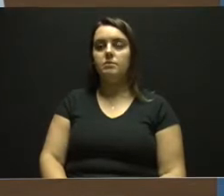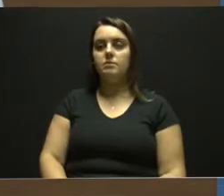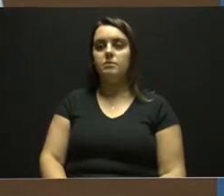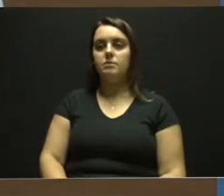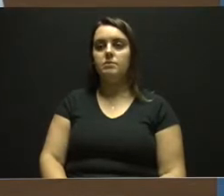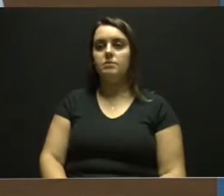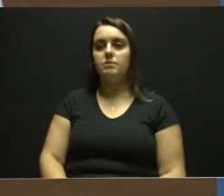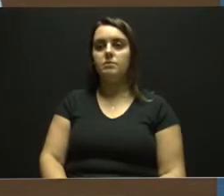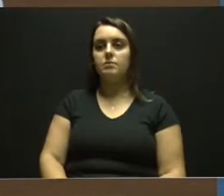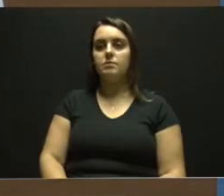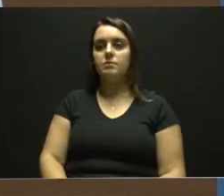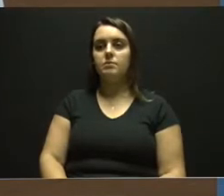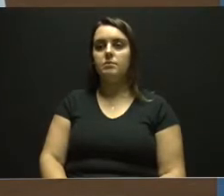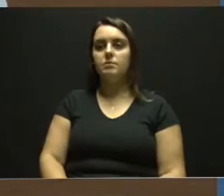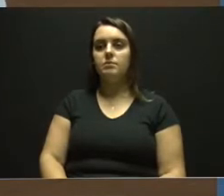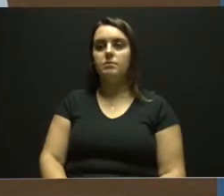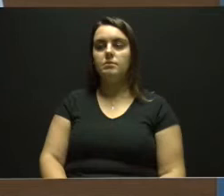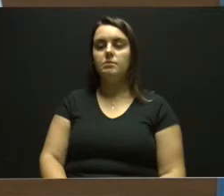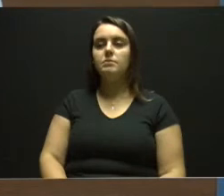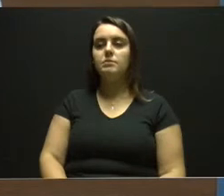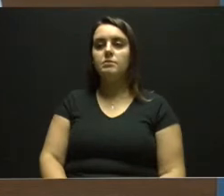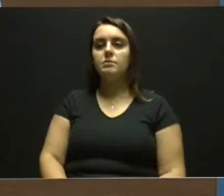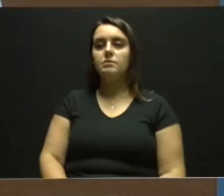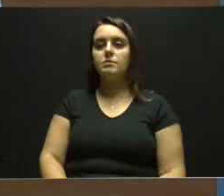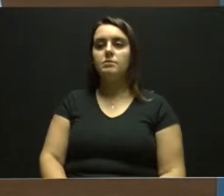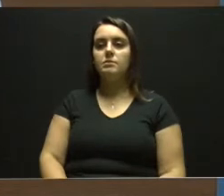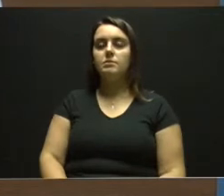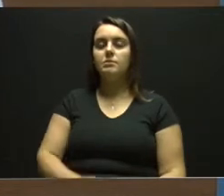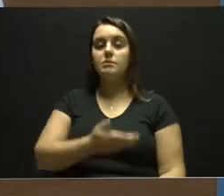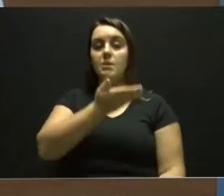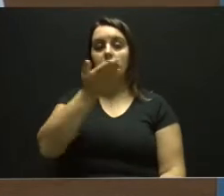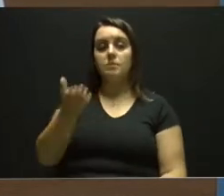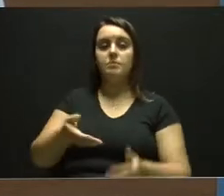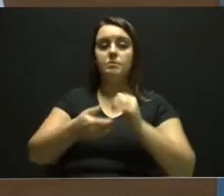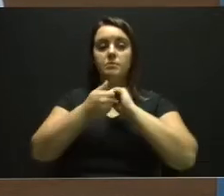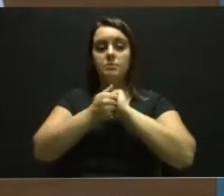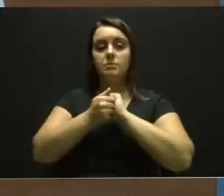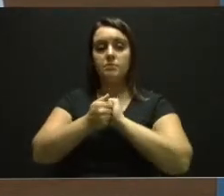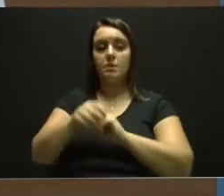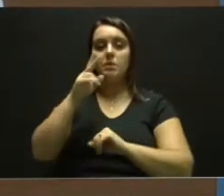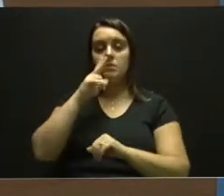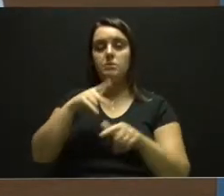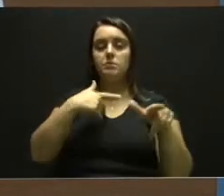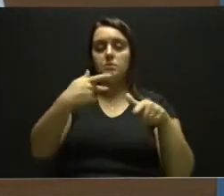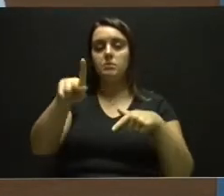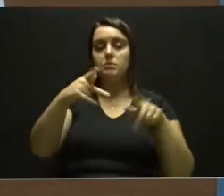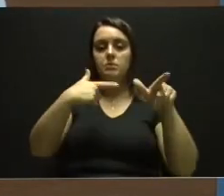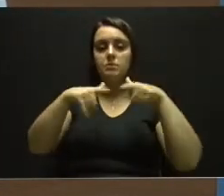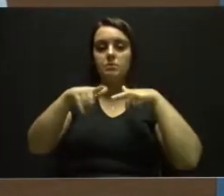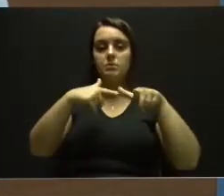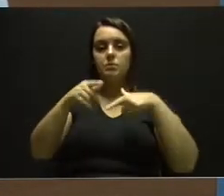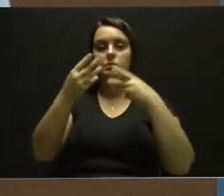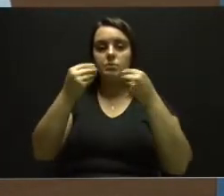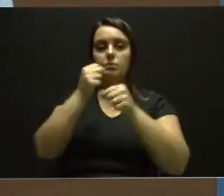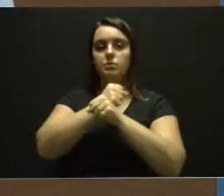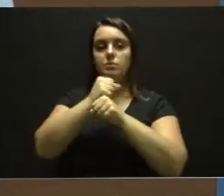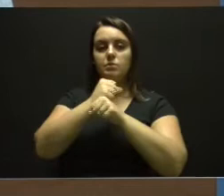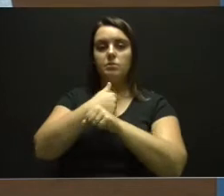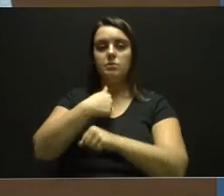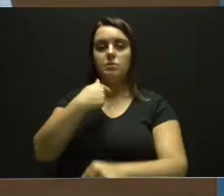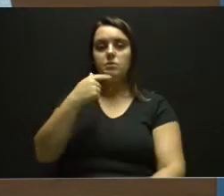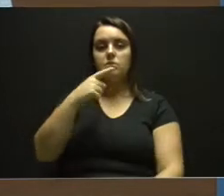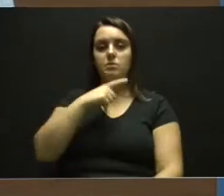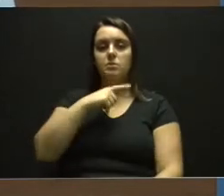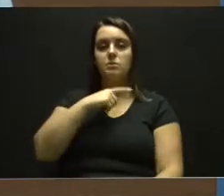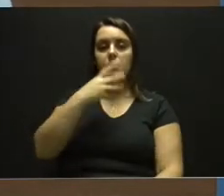agradeço à mesa silva ceo carlos pará bem mesmo eu acompanho seu trabalho há muitos anos tem 40 anos de futebol